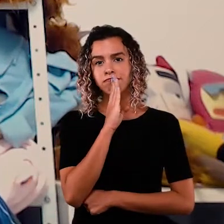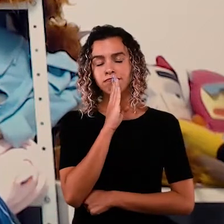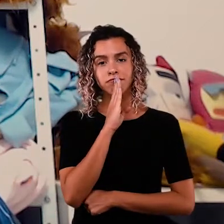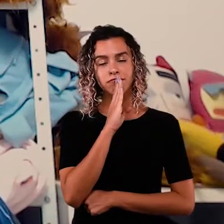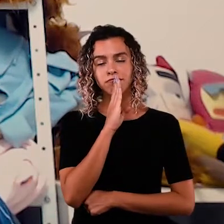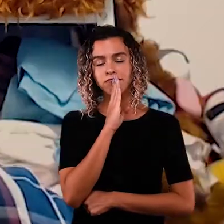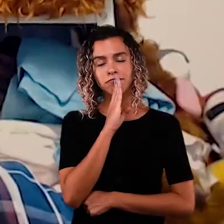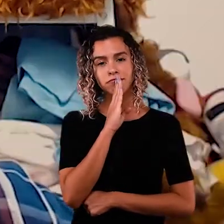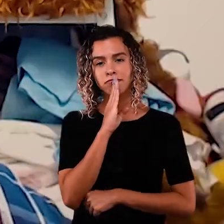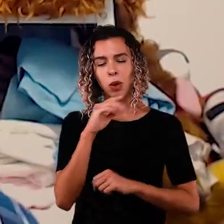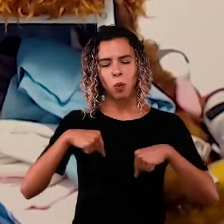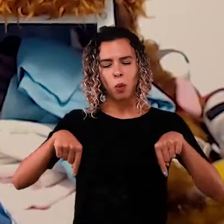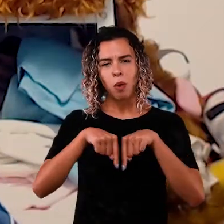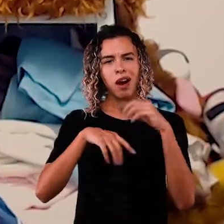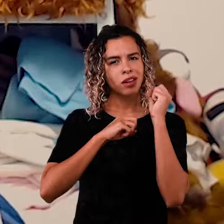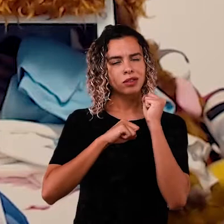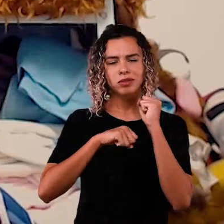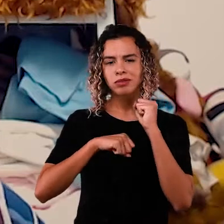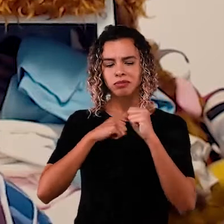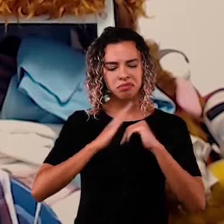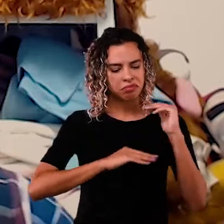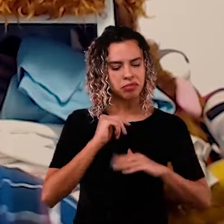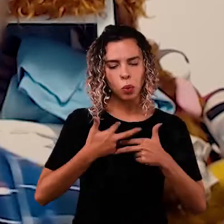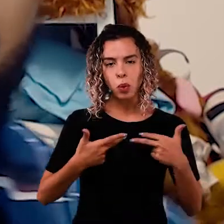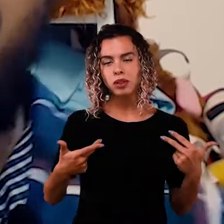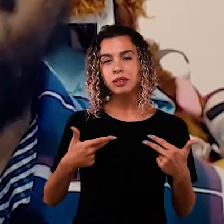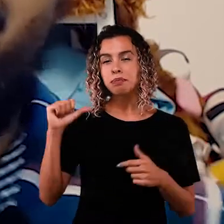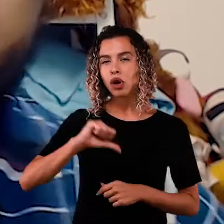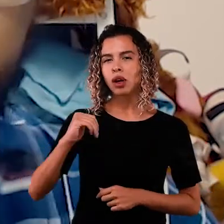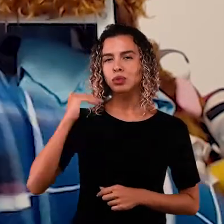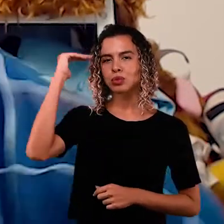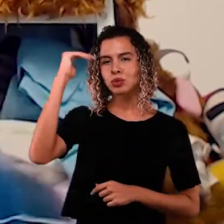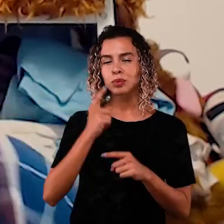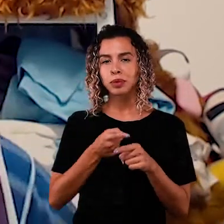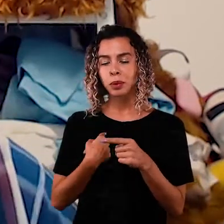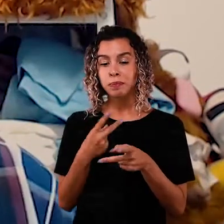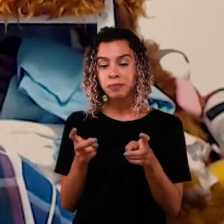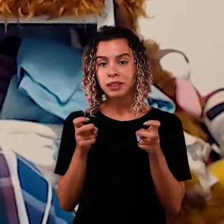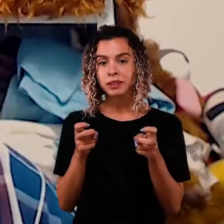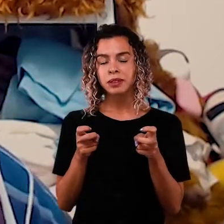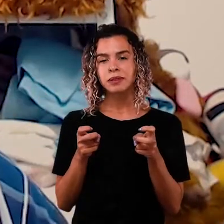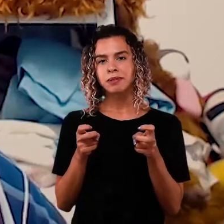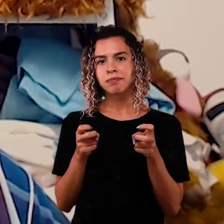criando coisas. E o que pesou mais mesmo foi na vida adulta, de eu perceber... Ele se ajeita na